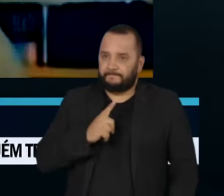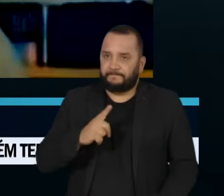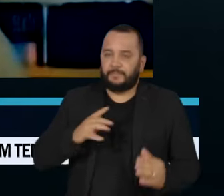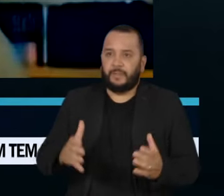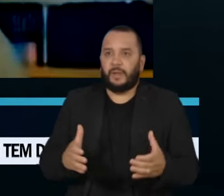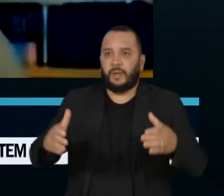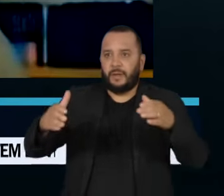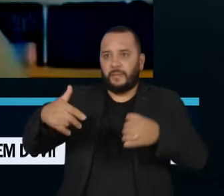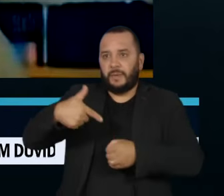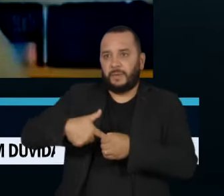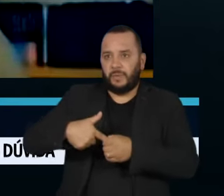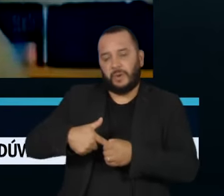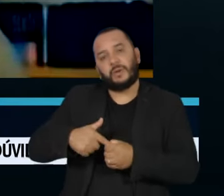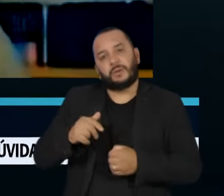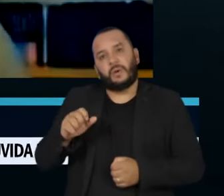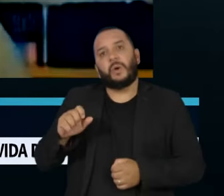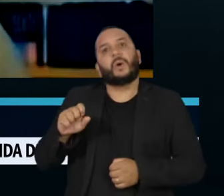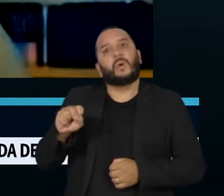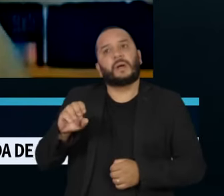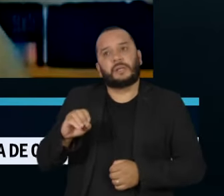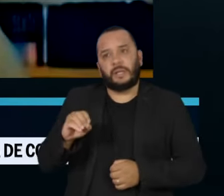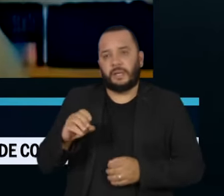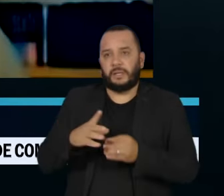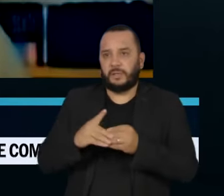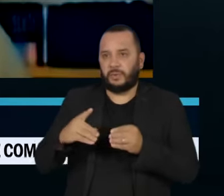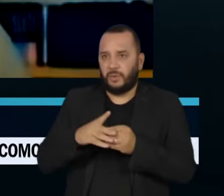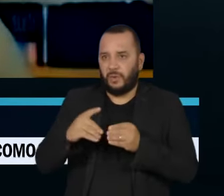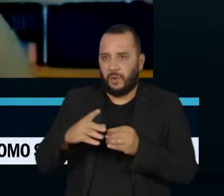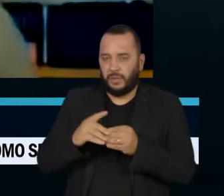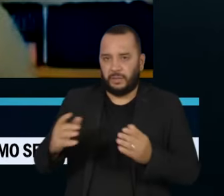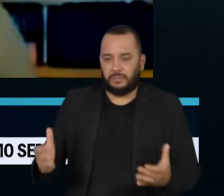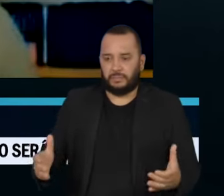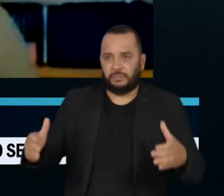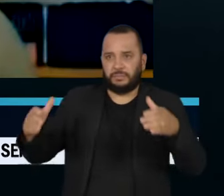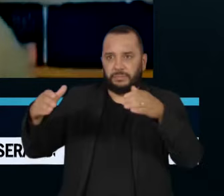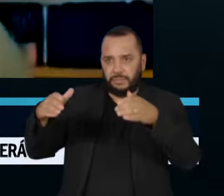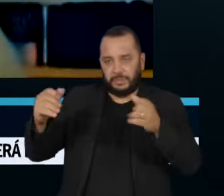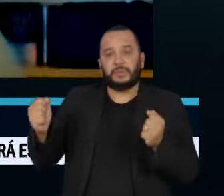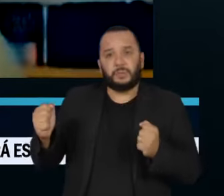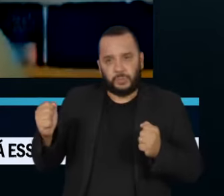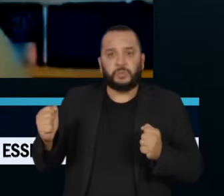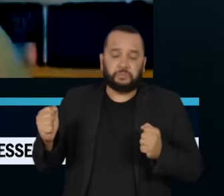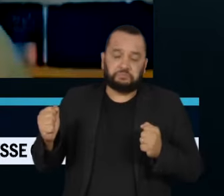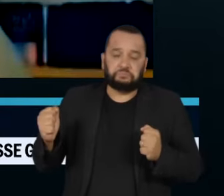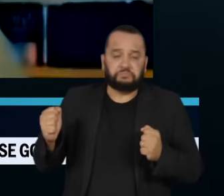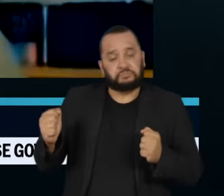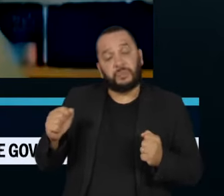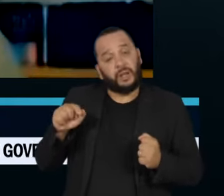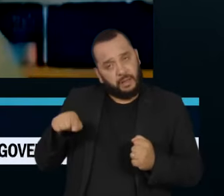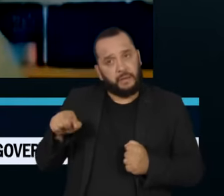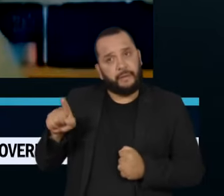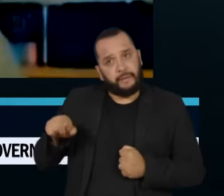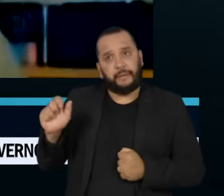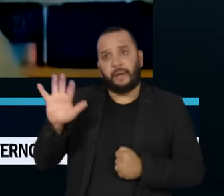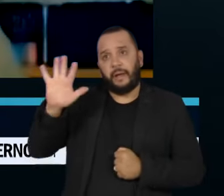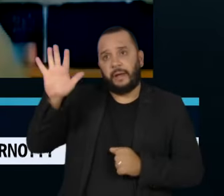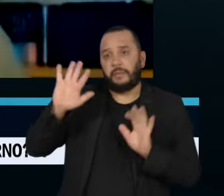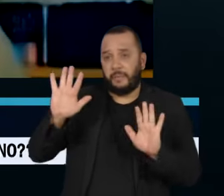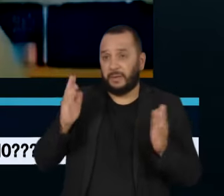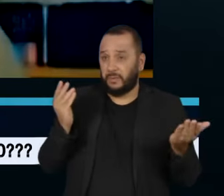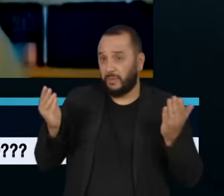por volta de $80 do barril, né? Um preço que ainda é elevado, né? Mas é mais baixo do